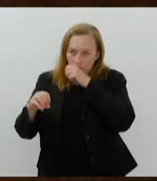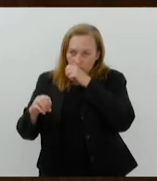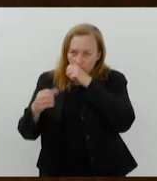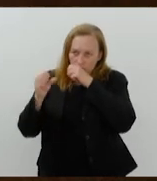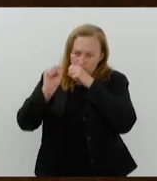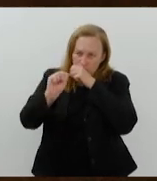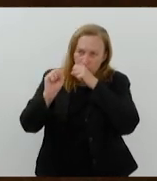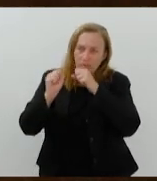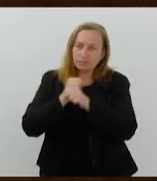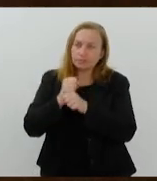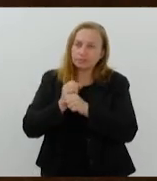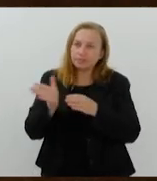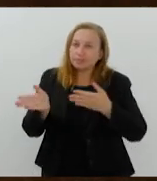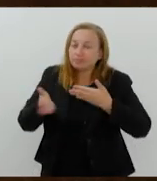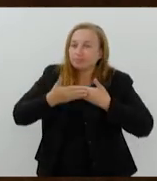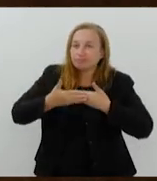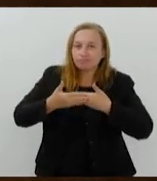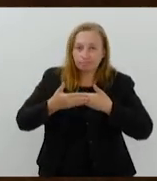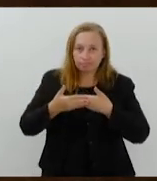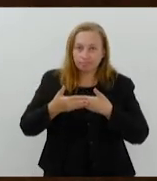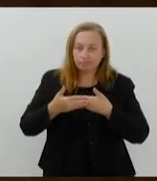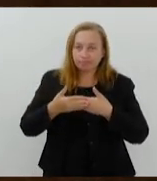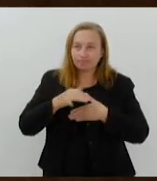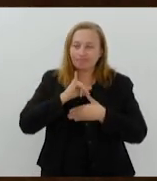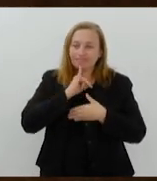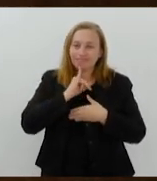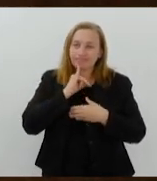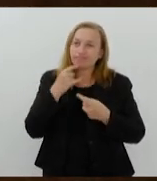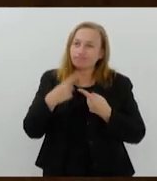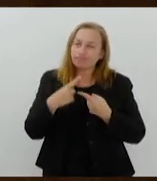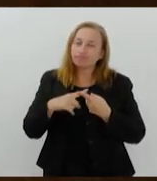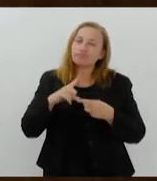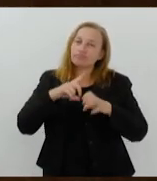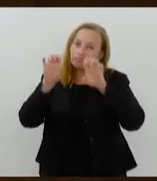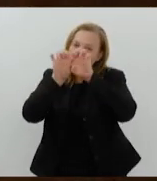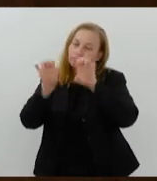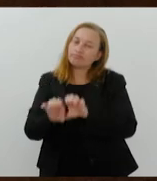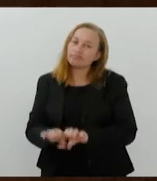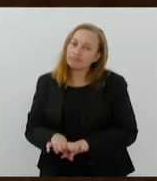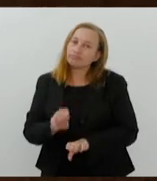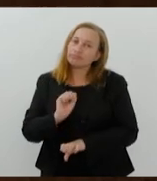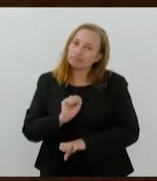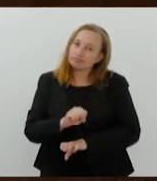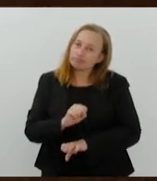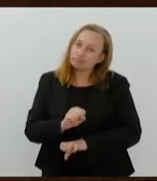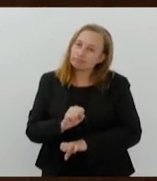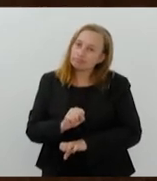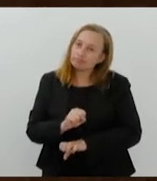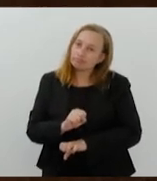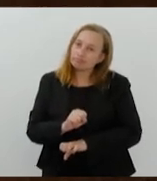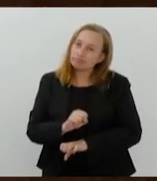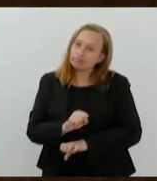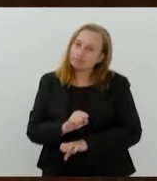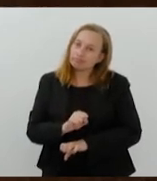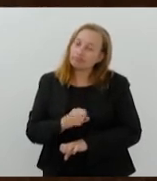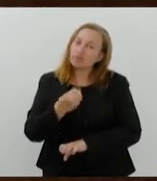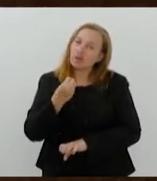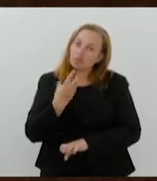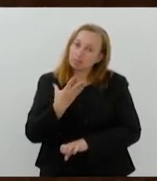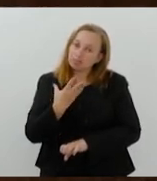fechado. E assim, dá uma tristeza, porque tem uma estrutura super